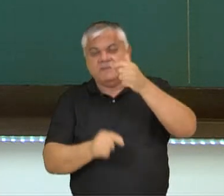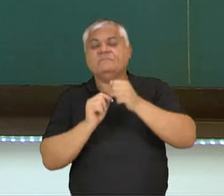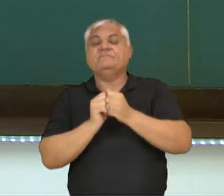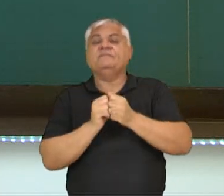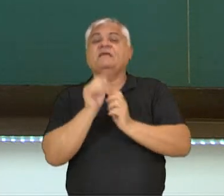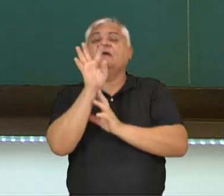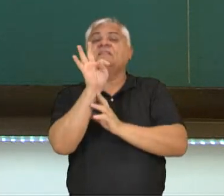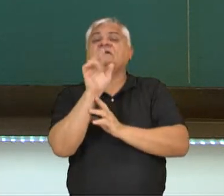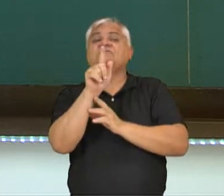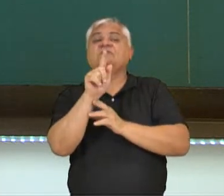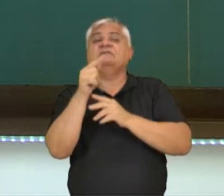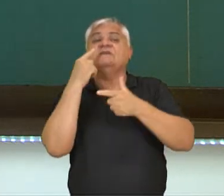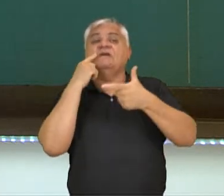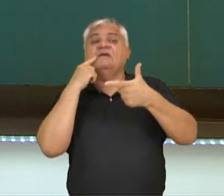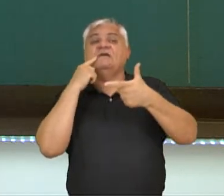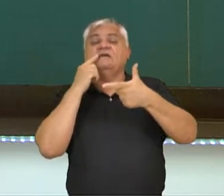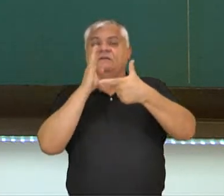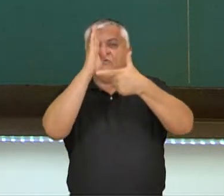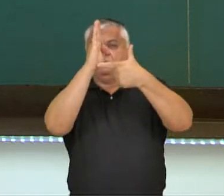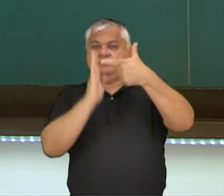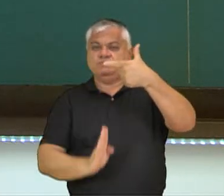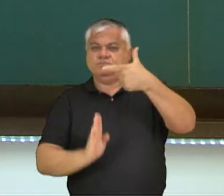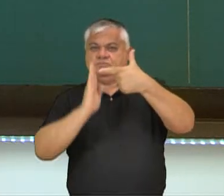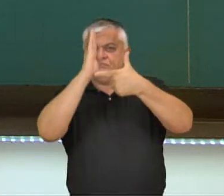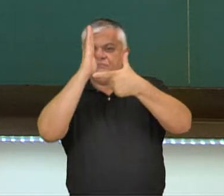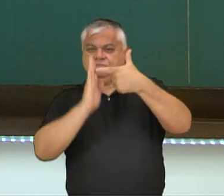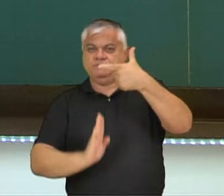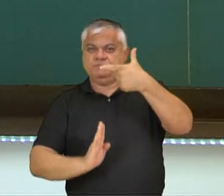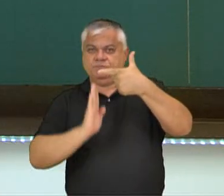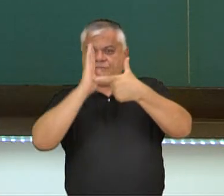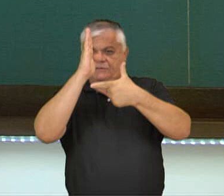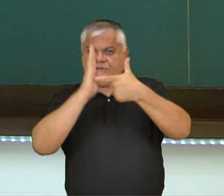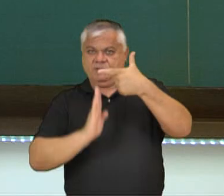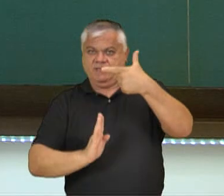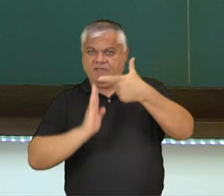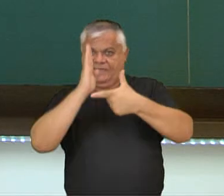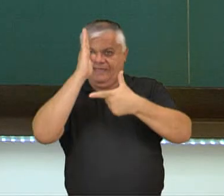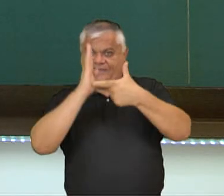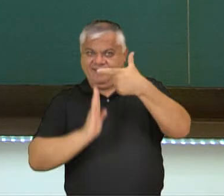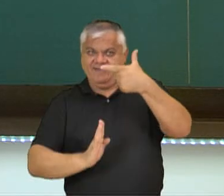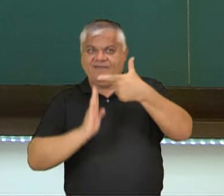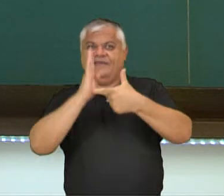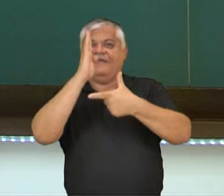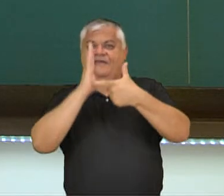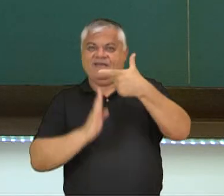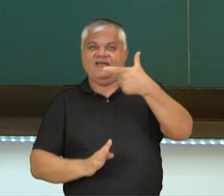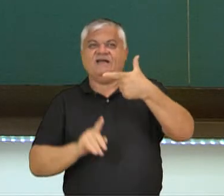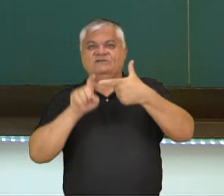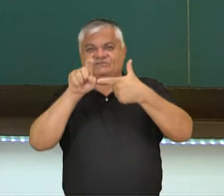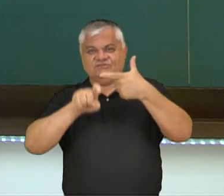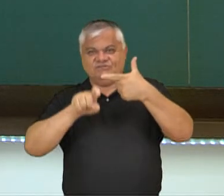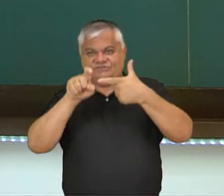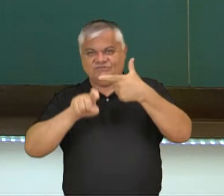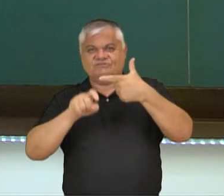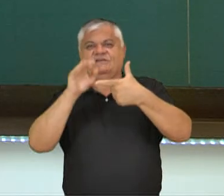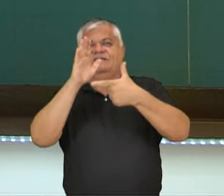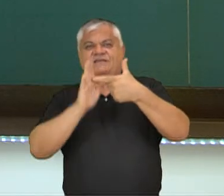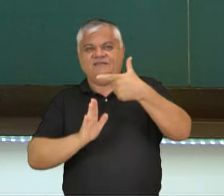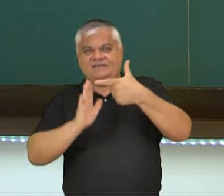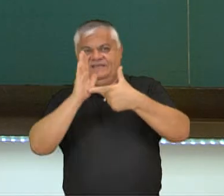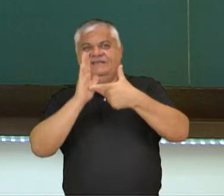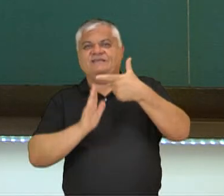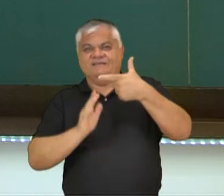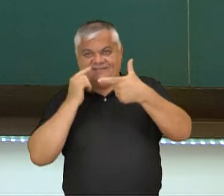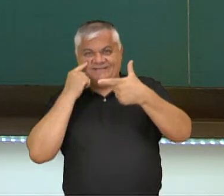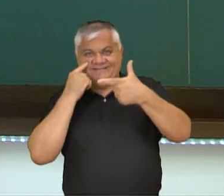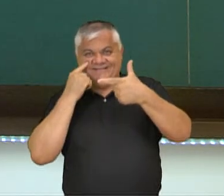da tangente? Numa reta tangente à circunferência e que é paralela ao eixo Y e